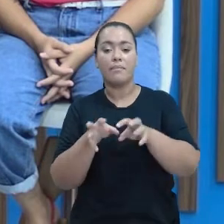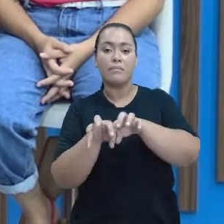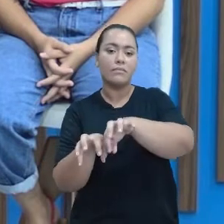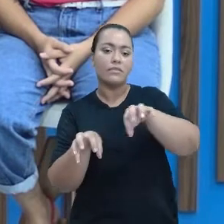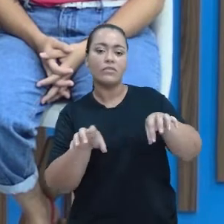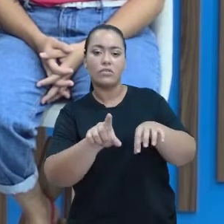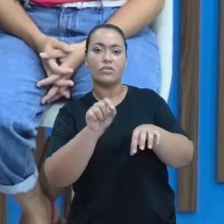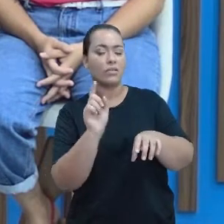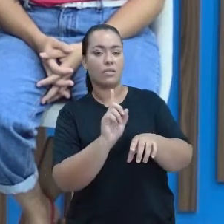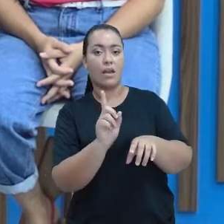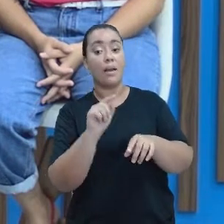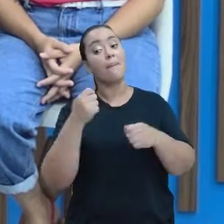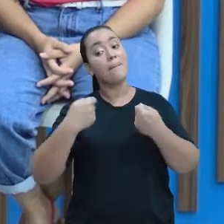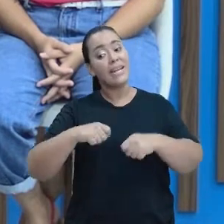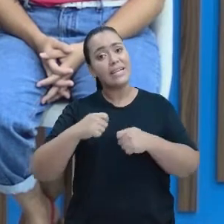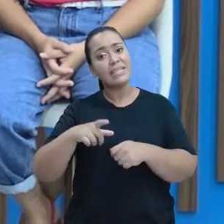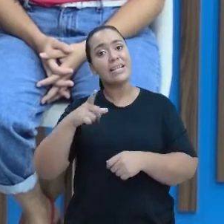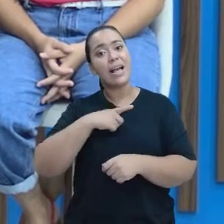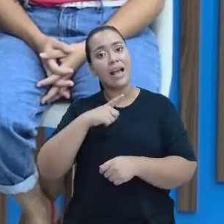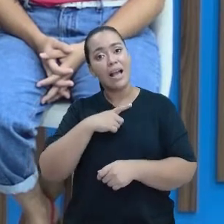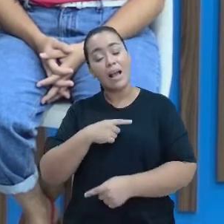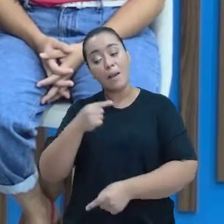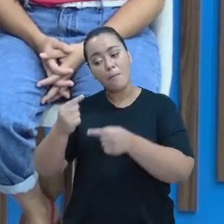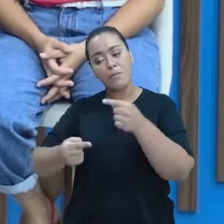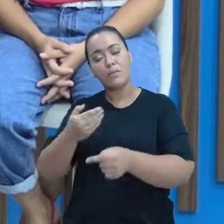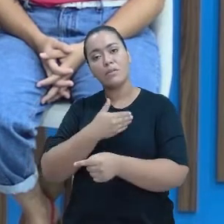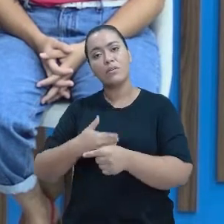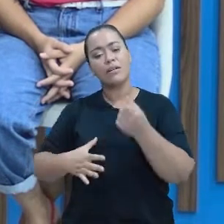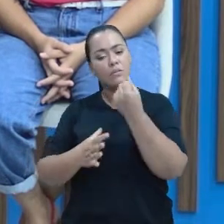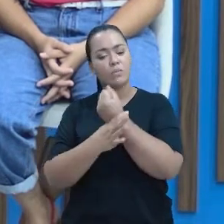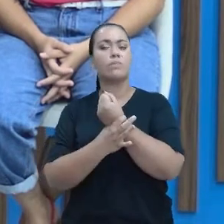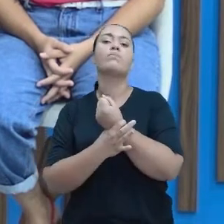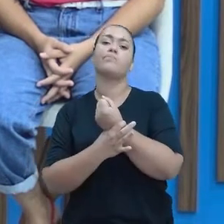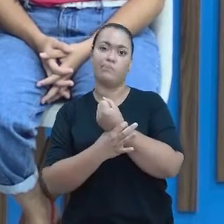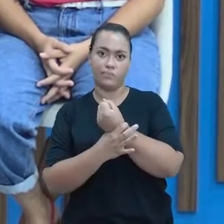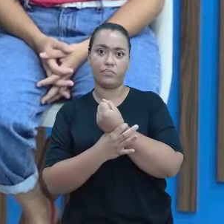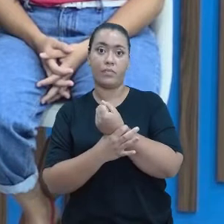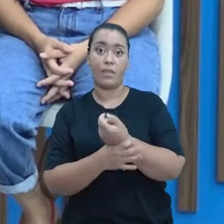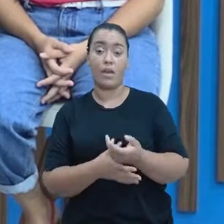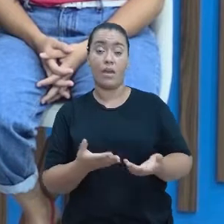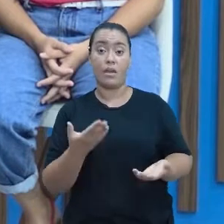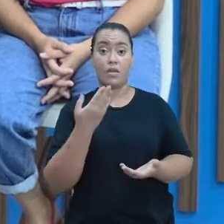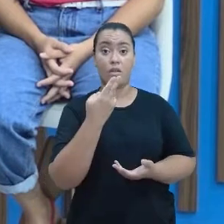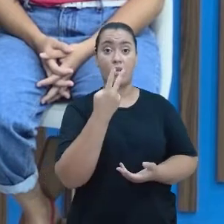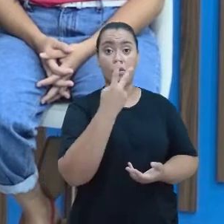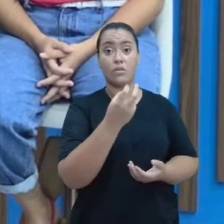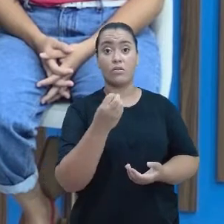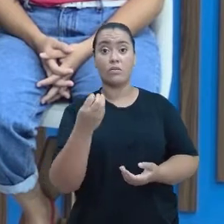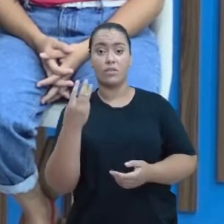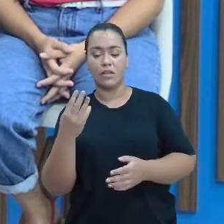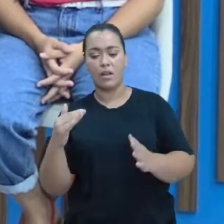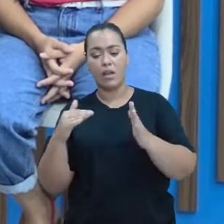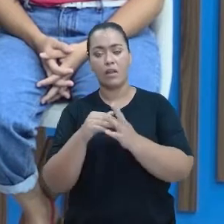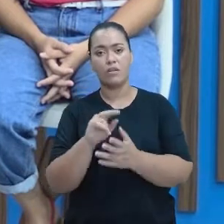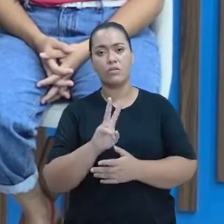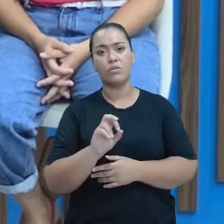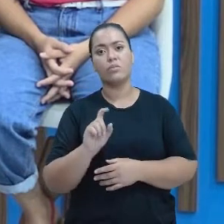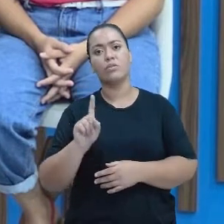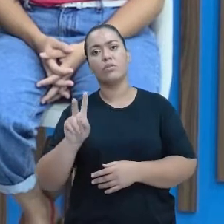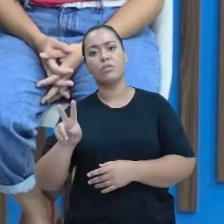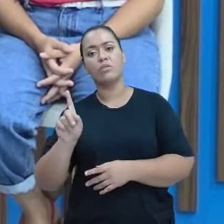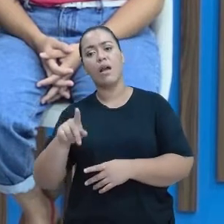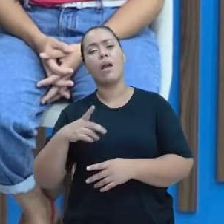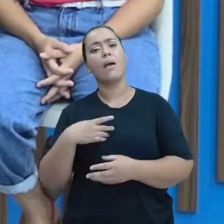exista políticas públicas que asseguram isso. De 2003 a 2012, nós tivemos